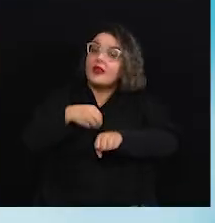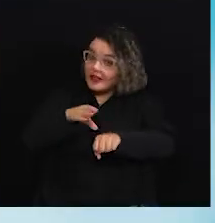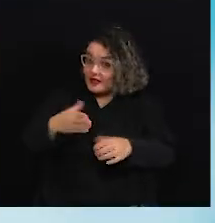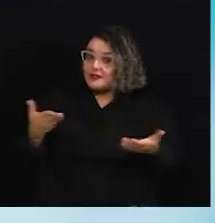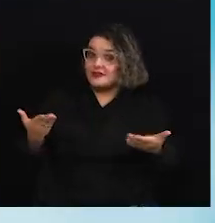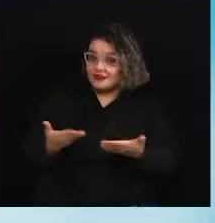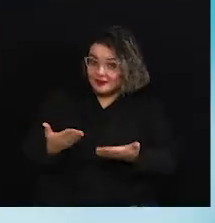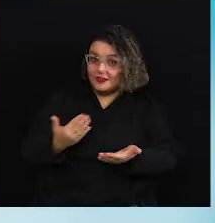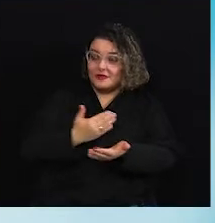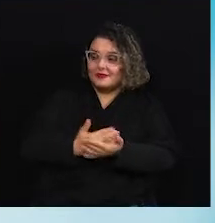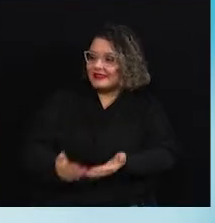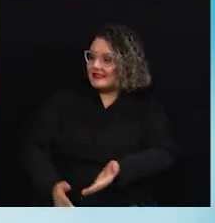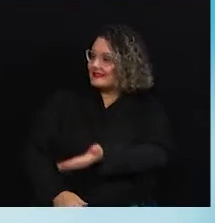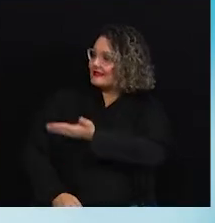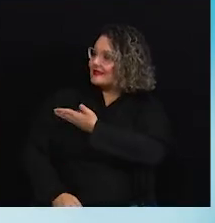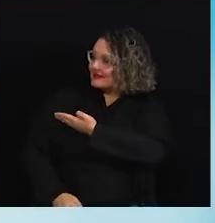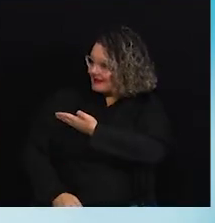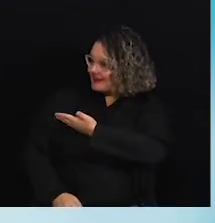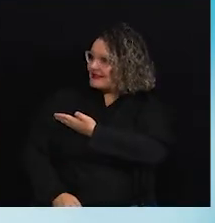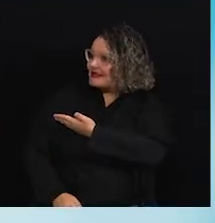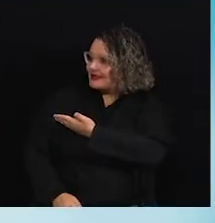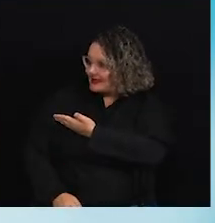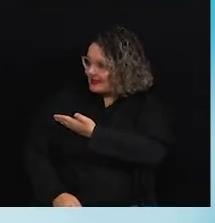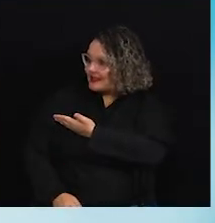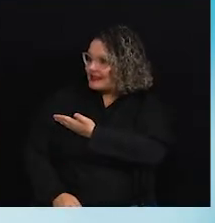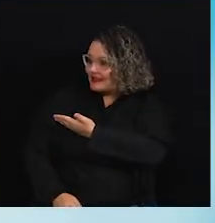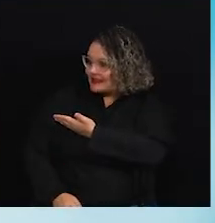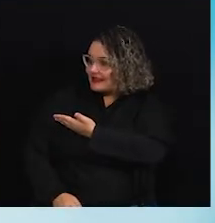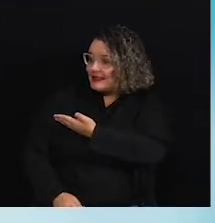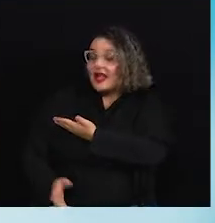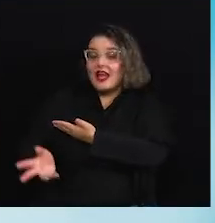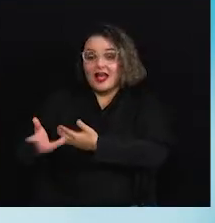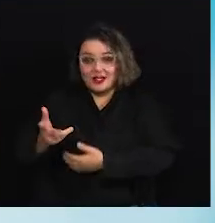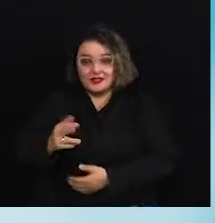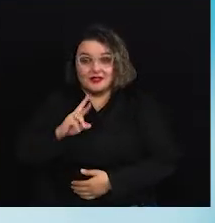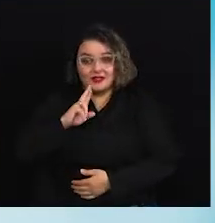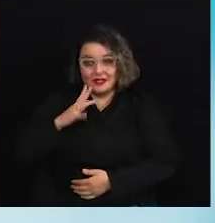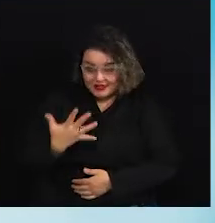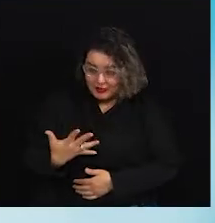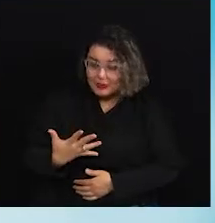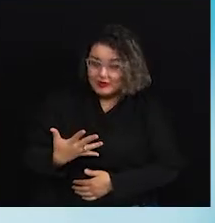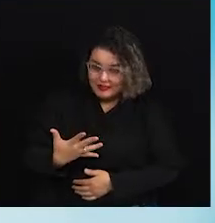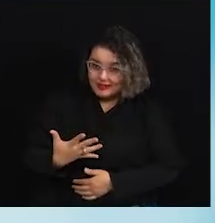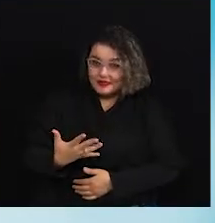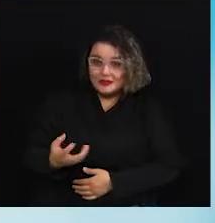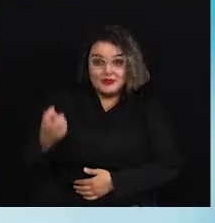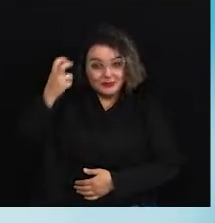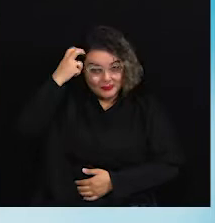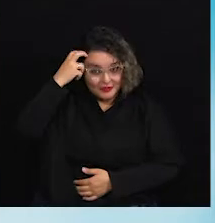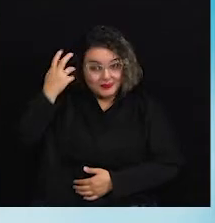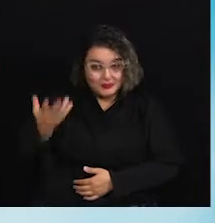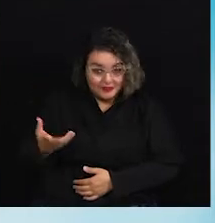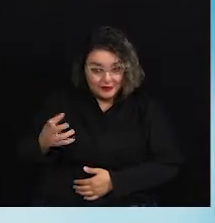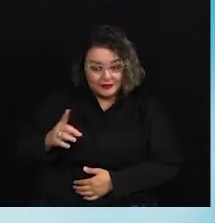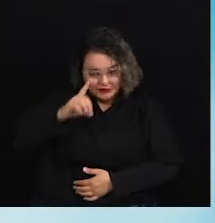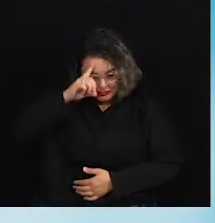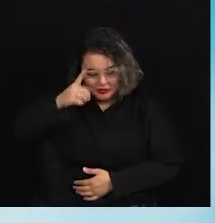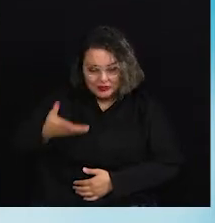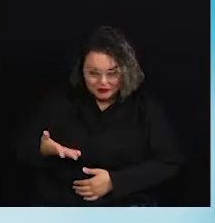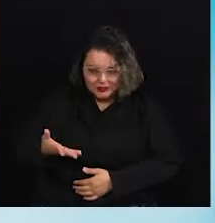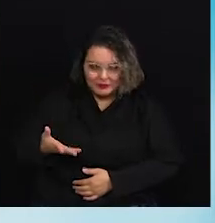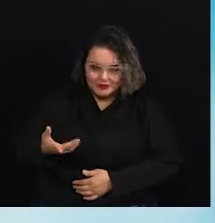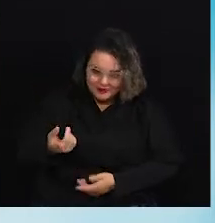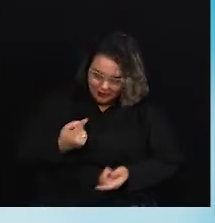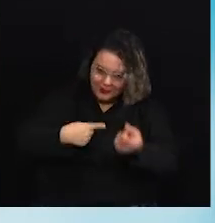A dica de hoje começa com o livro Empreendedores: Agilidade, Resultados, Cultura de Dono e um